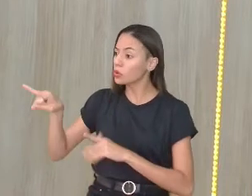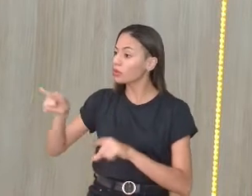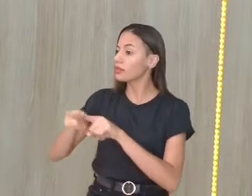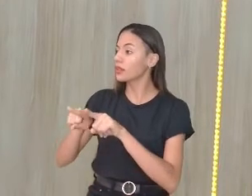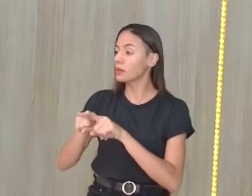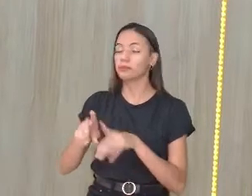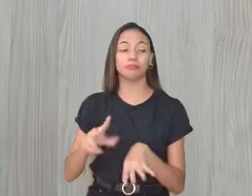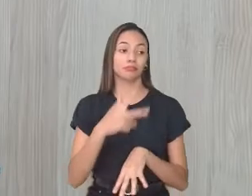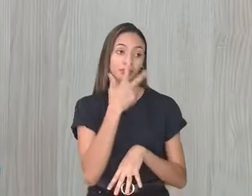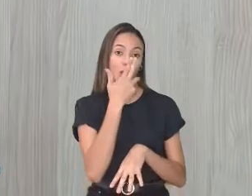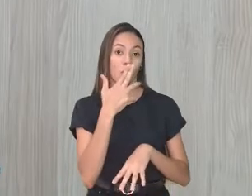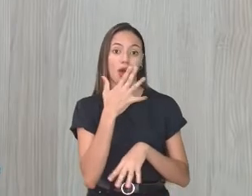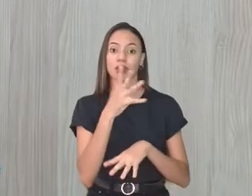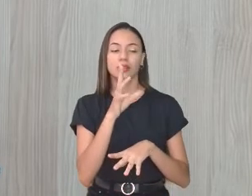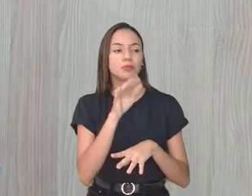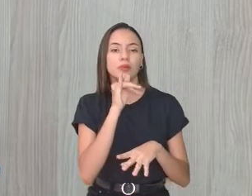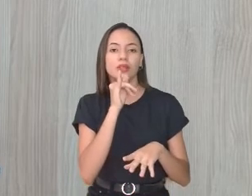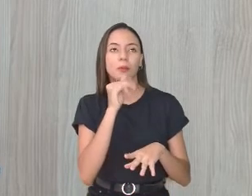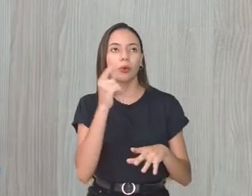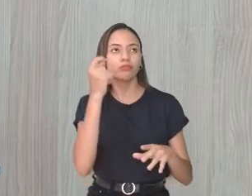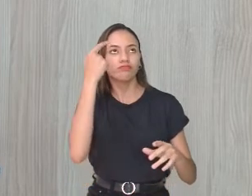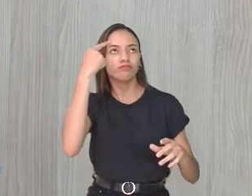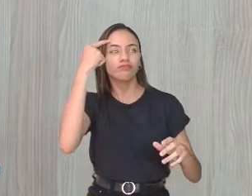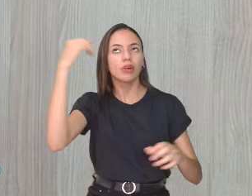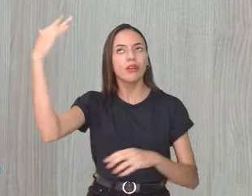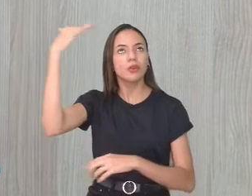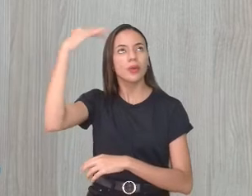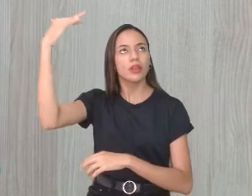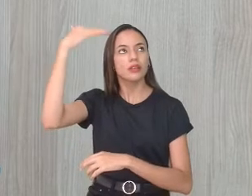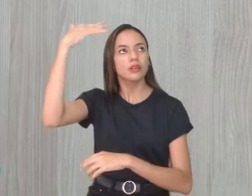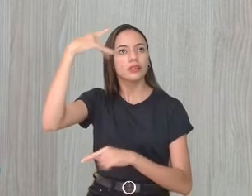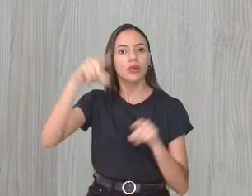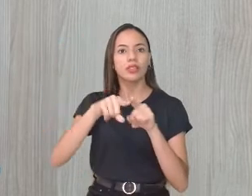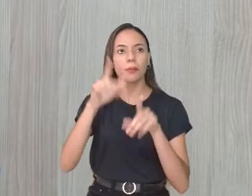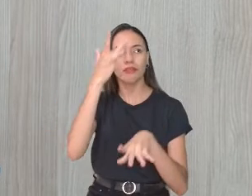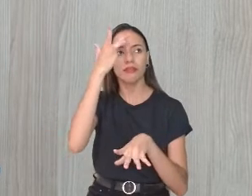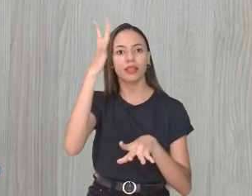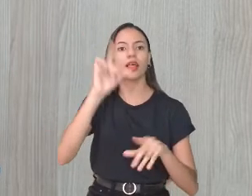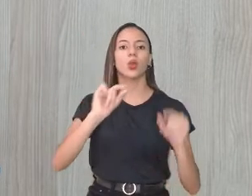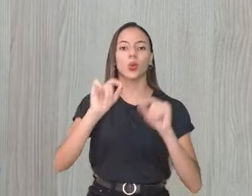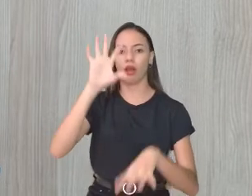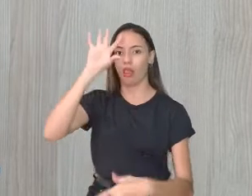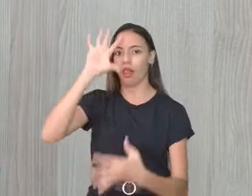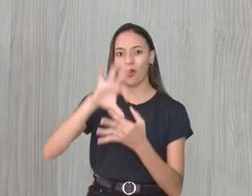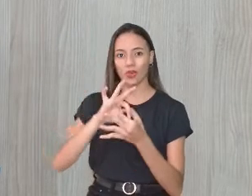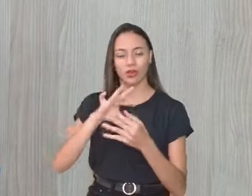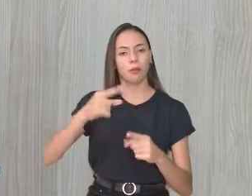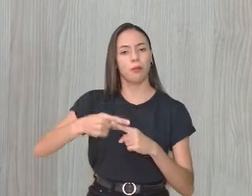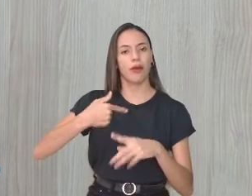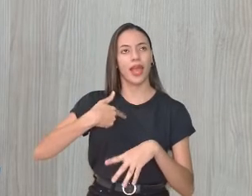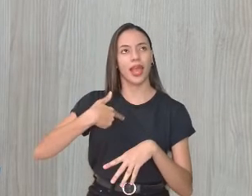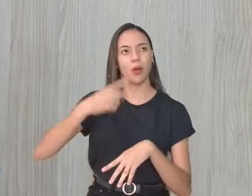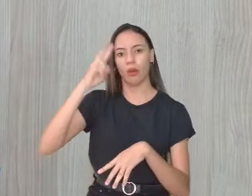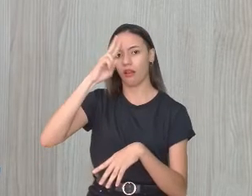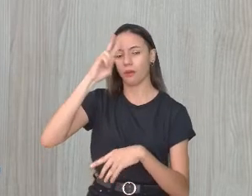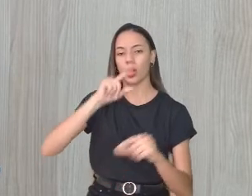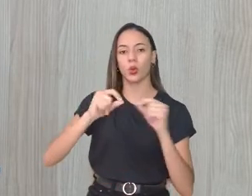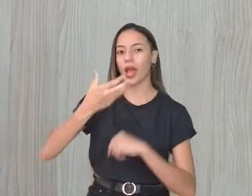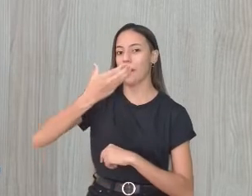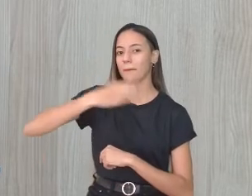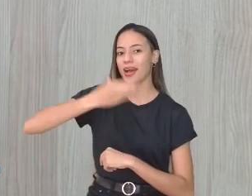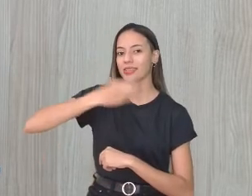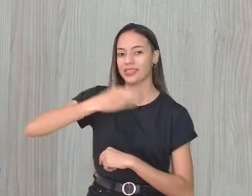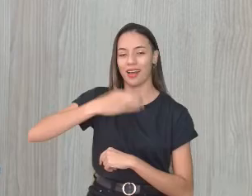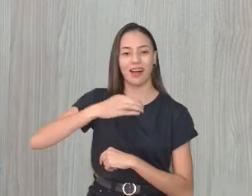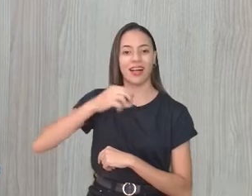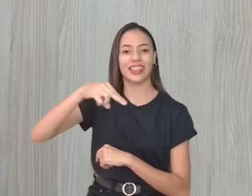é uma junção, né, de inspiração com alguma coisa, com um facilitador da lógica. Não Porque é? eu só lembro da maçã de Newton, Não é?